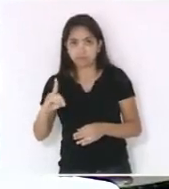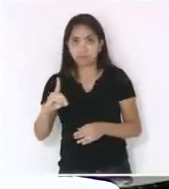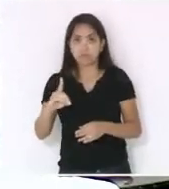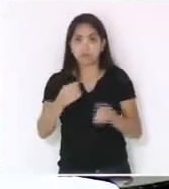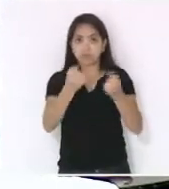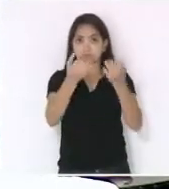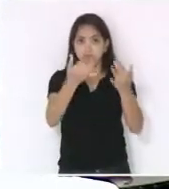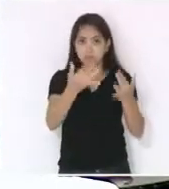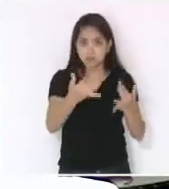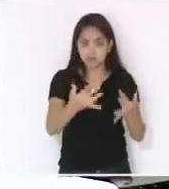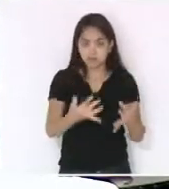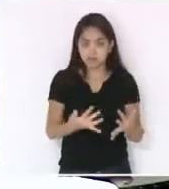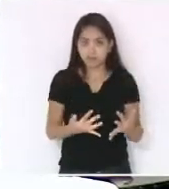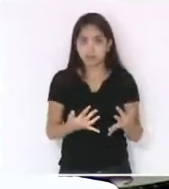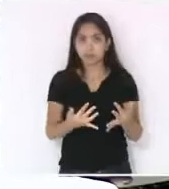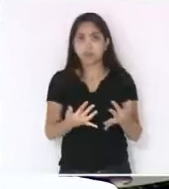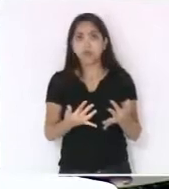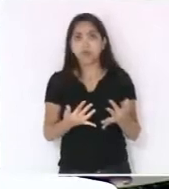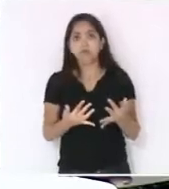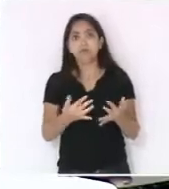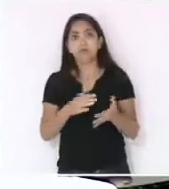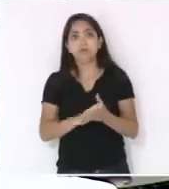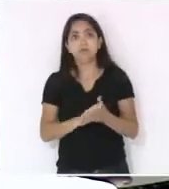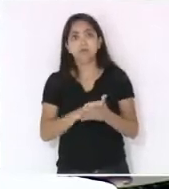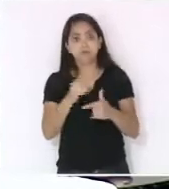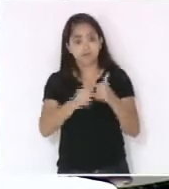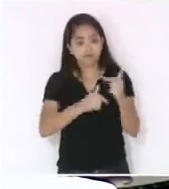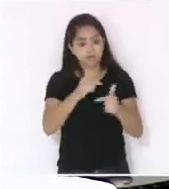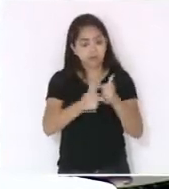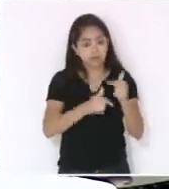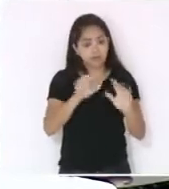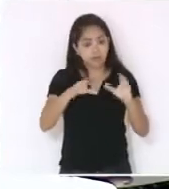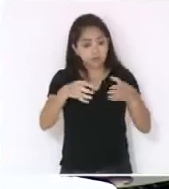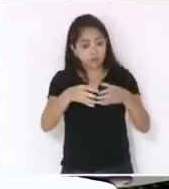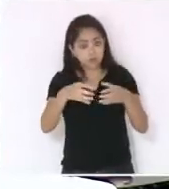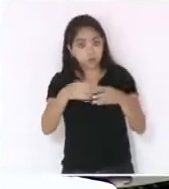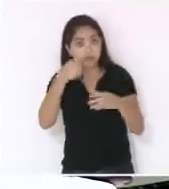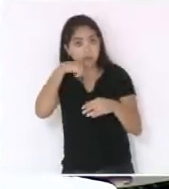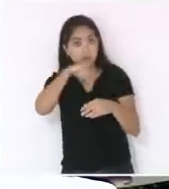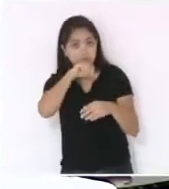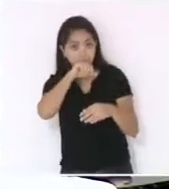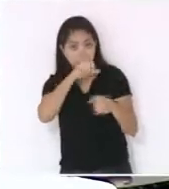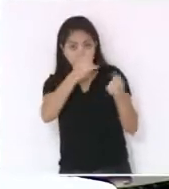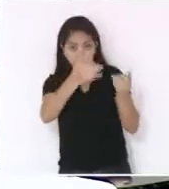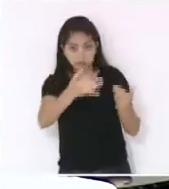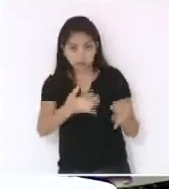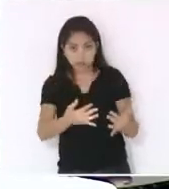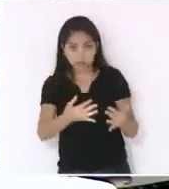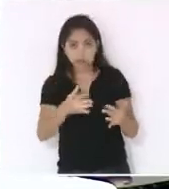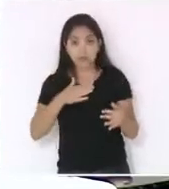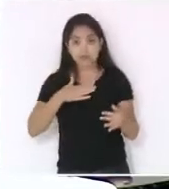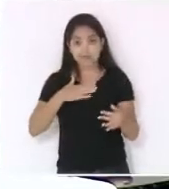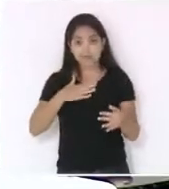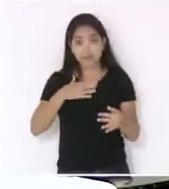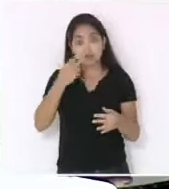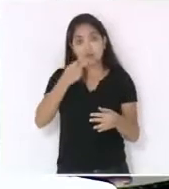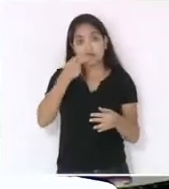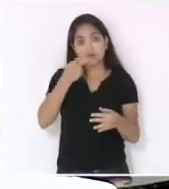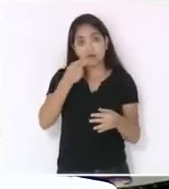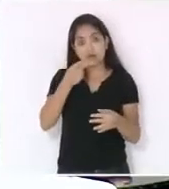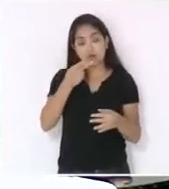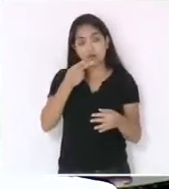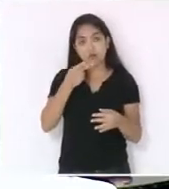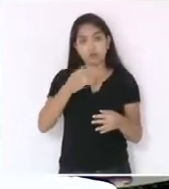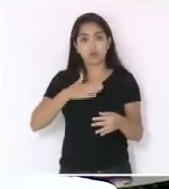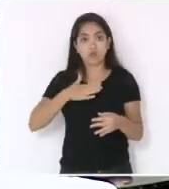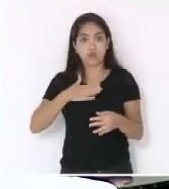respeito das funções do nosso grupo, das mães, e eu aqui vou falar simplesmente como